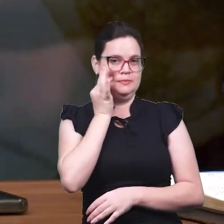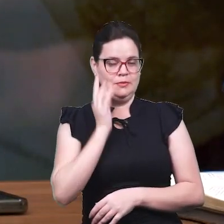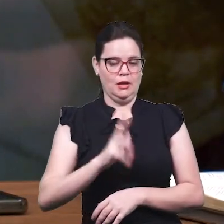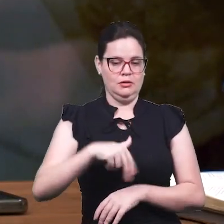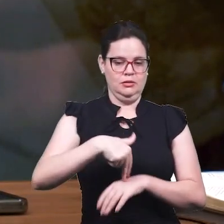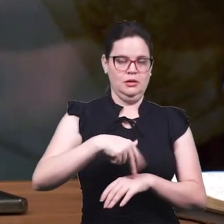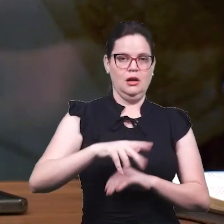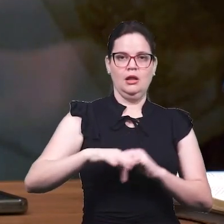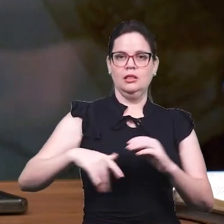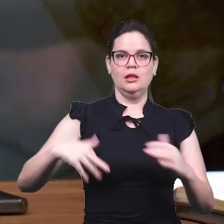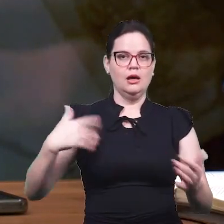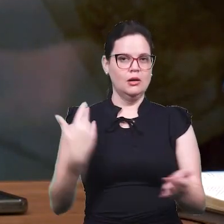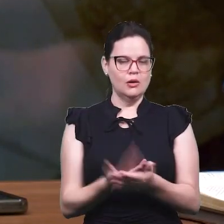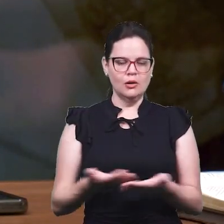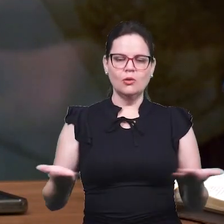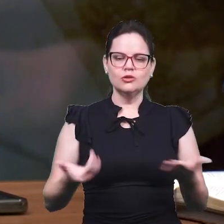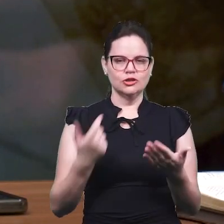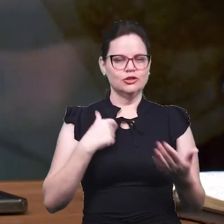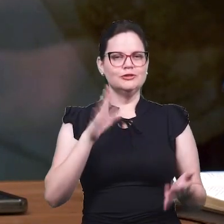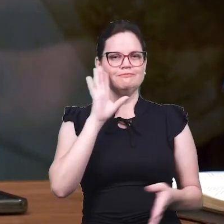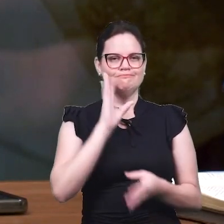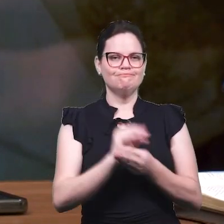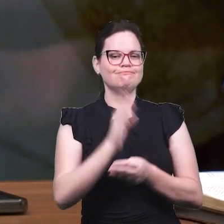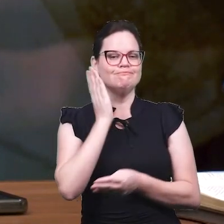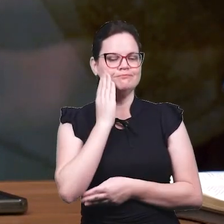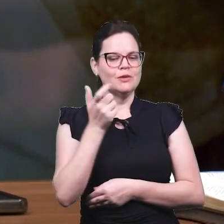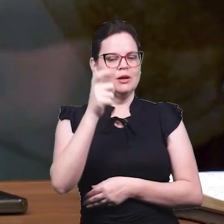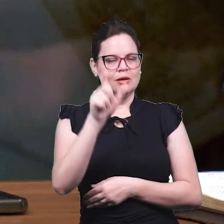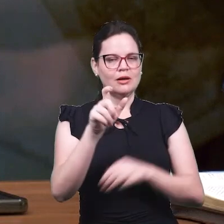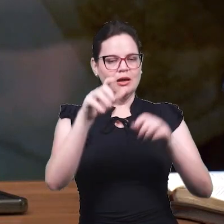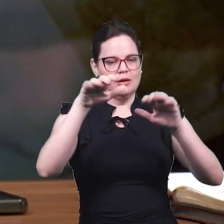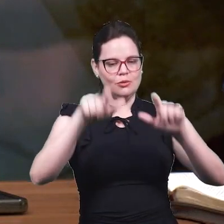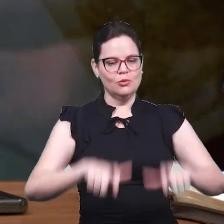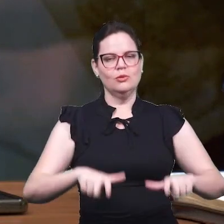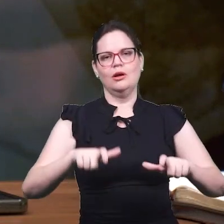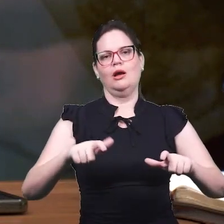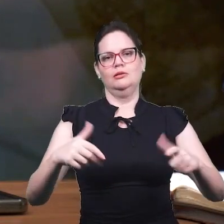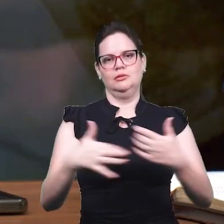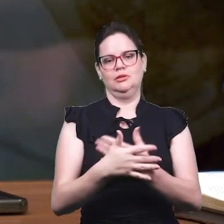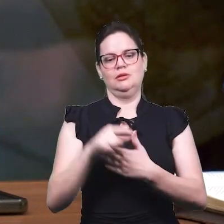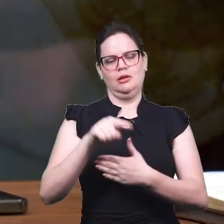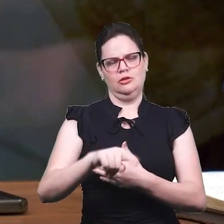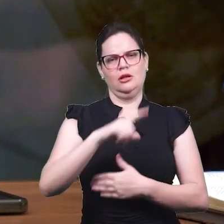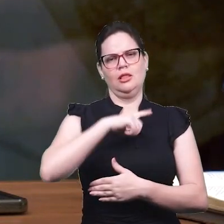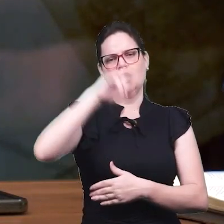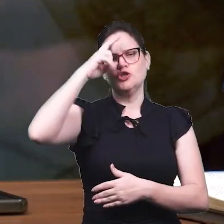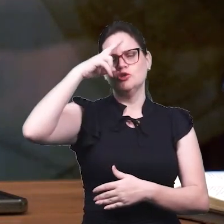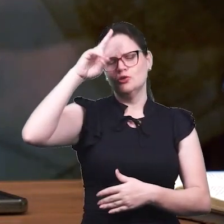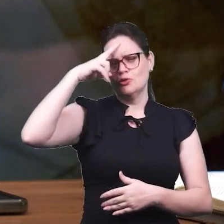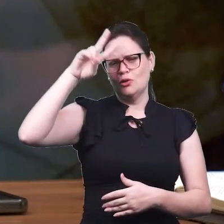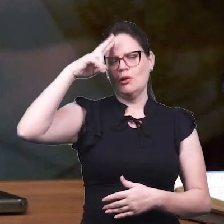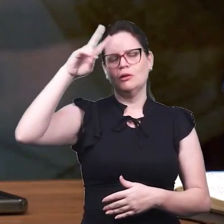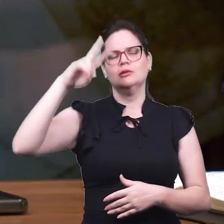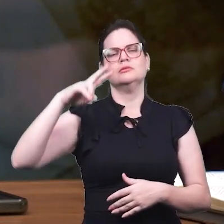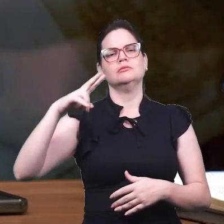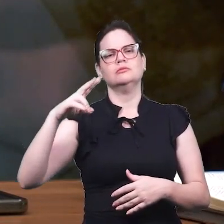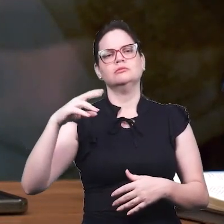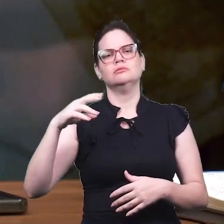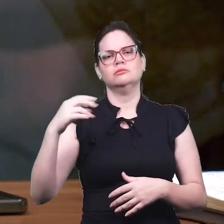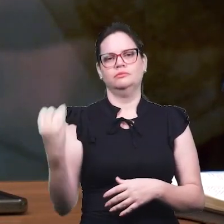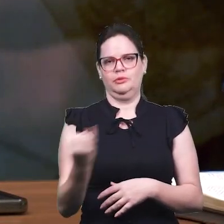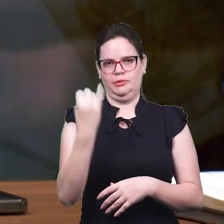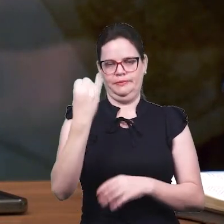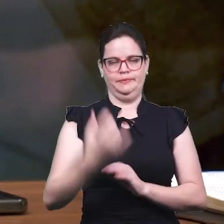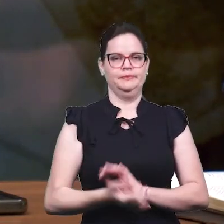Jesus até os nossos dias. Então, Roma é uma cidade histórica,